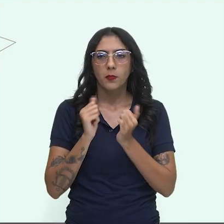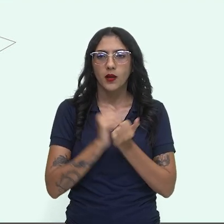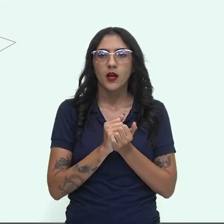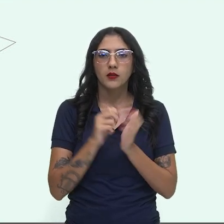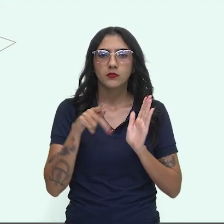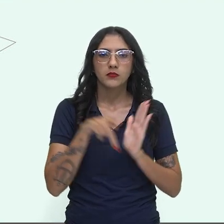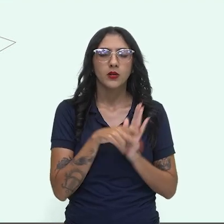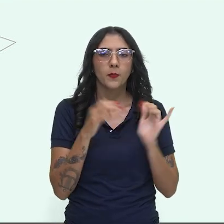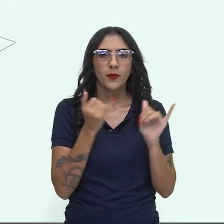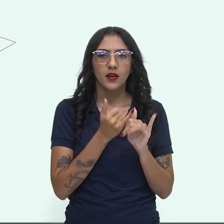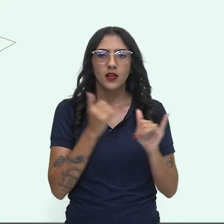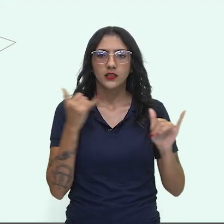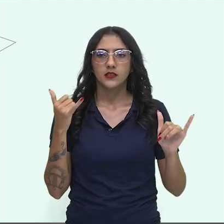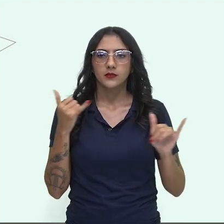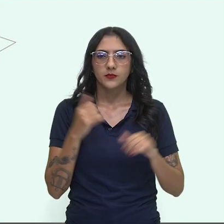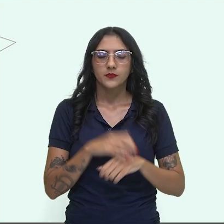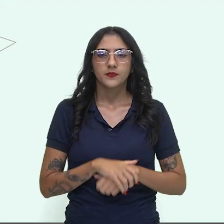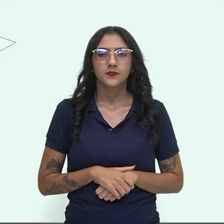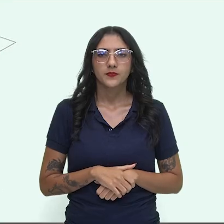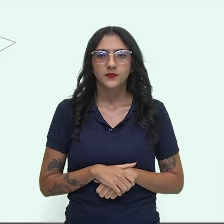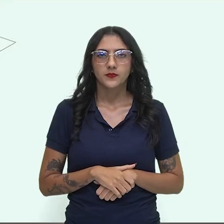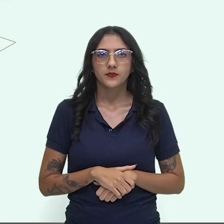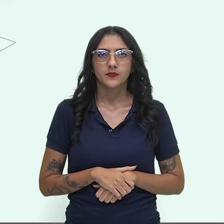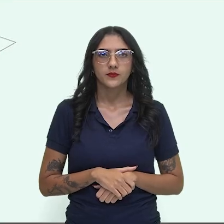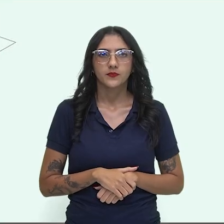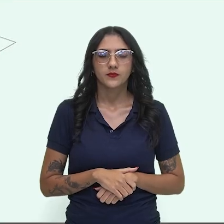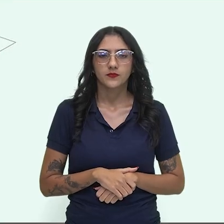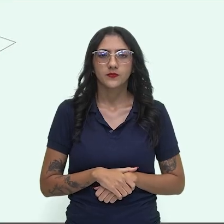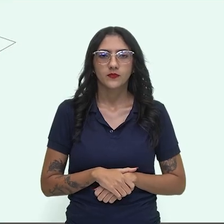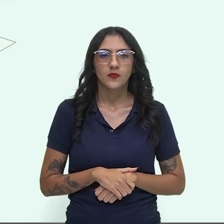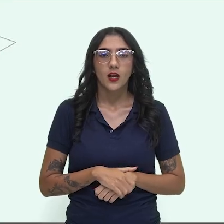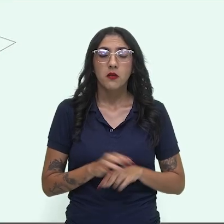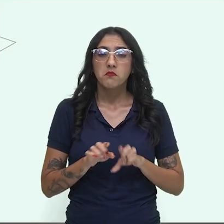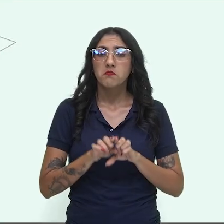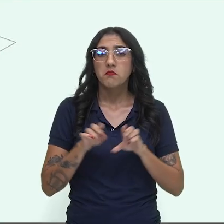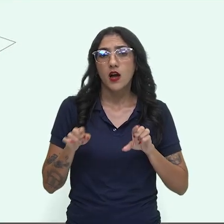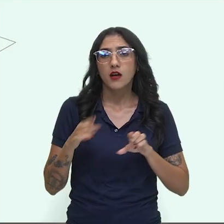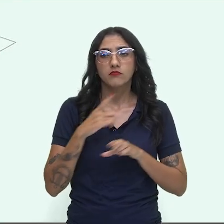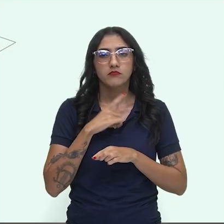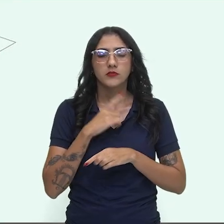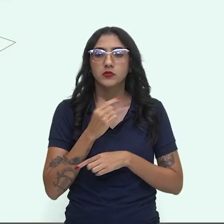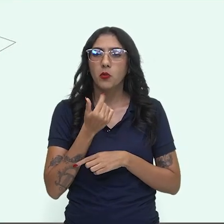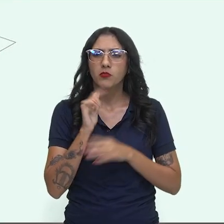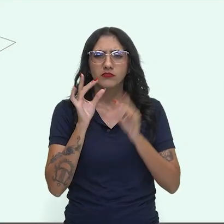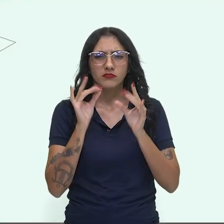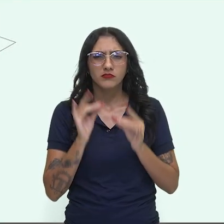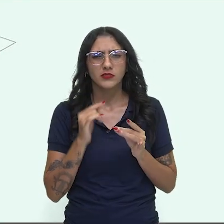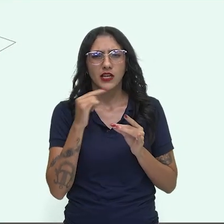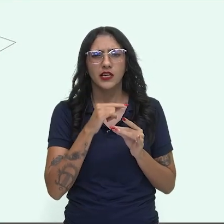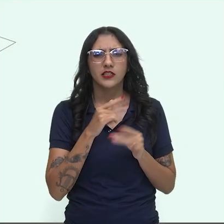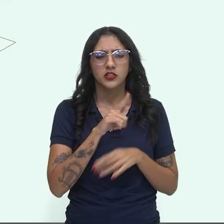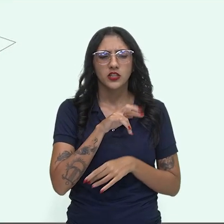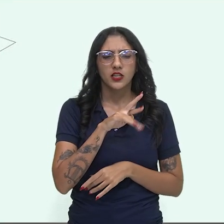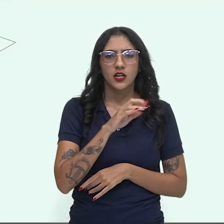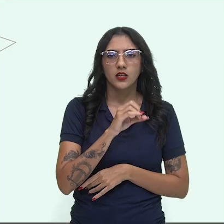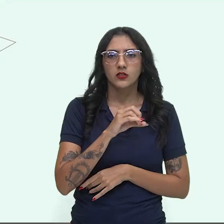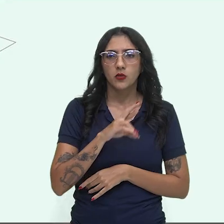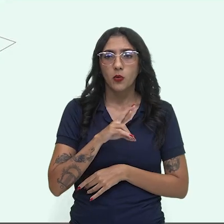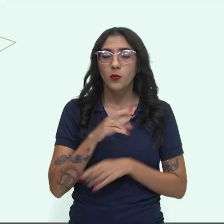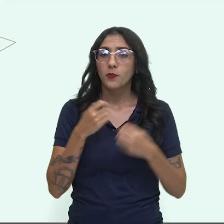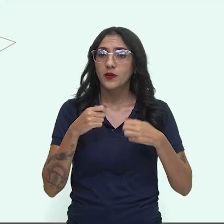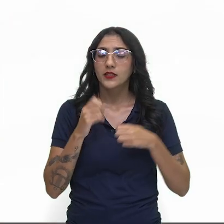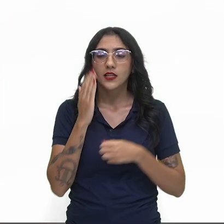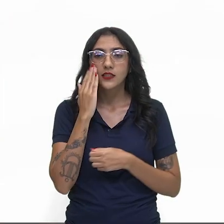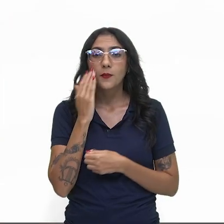em energia elétrica. Mas se falou também, se eu falei de gerador, preciso falar